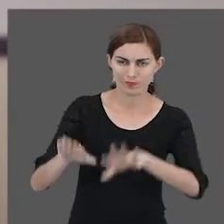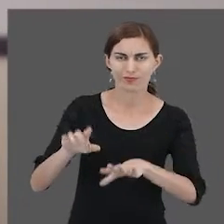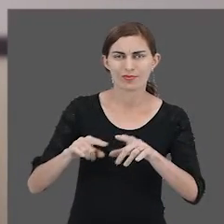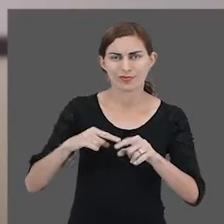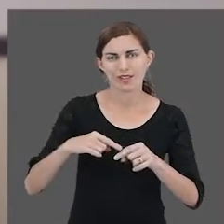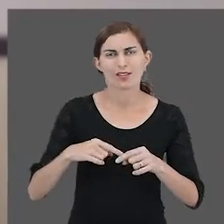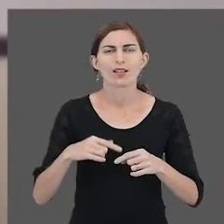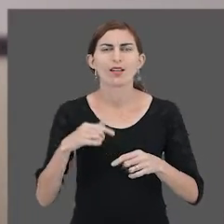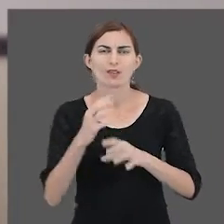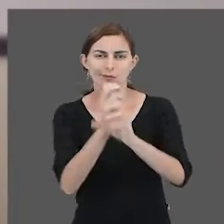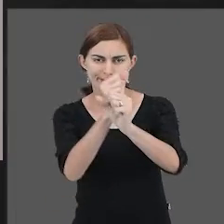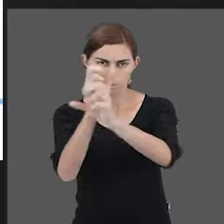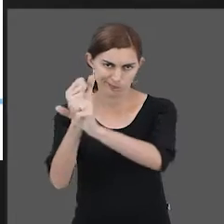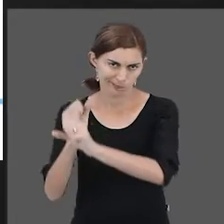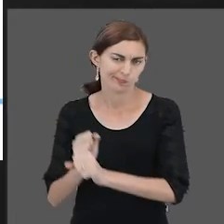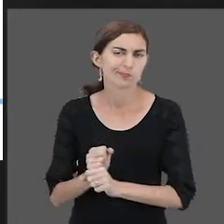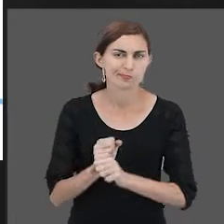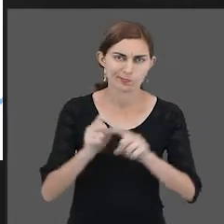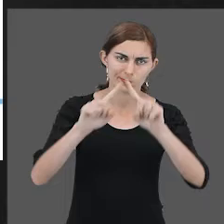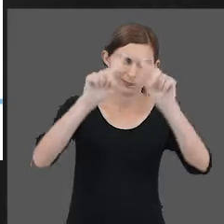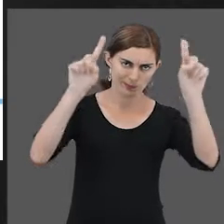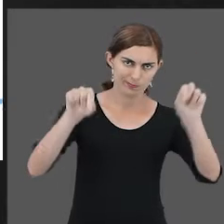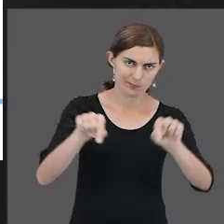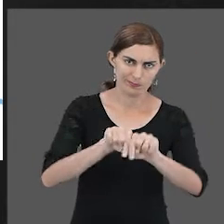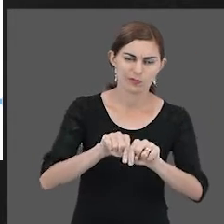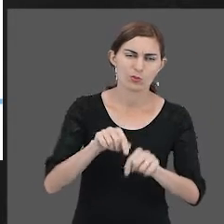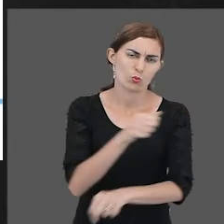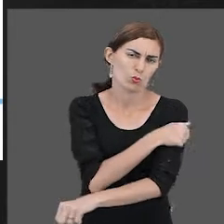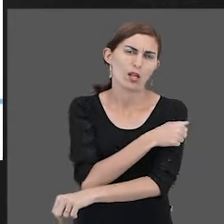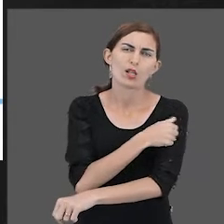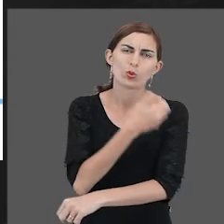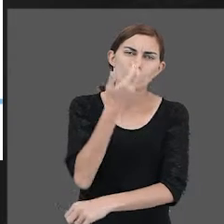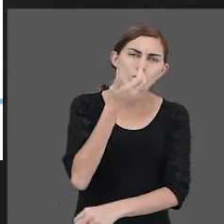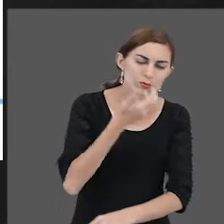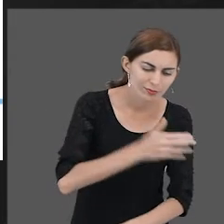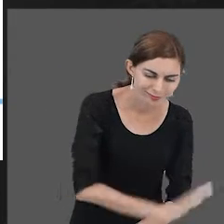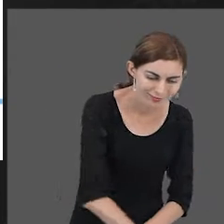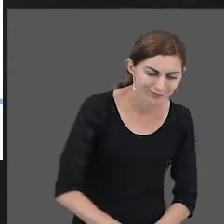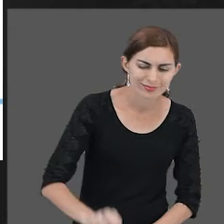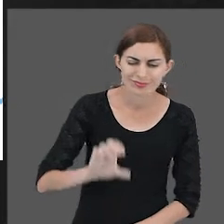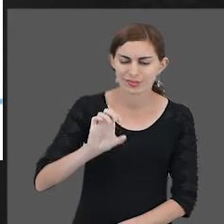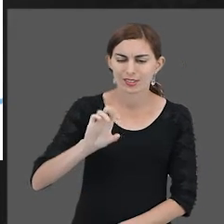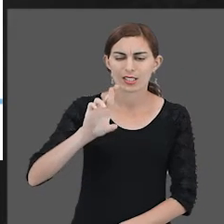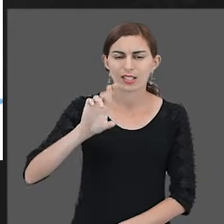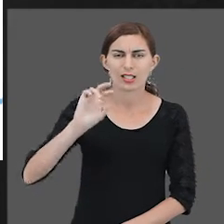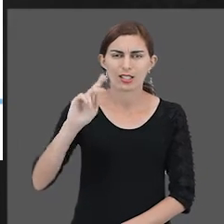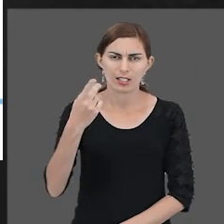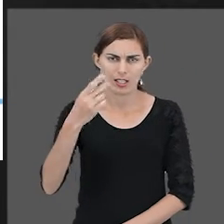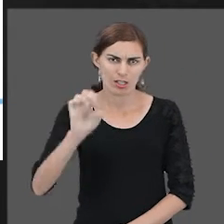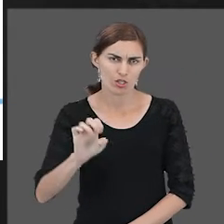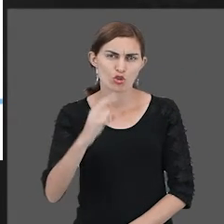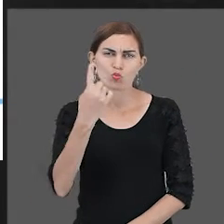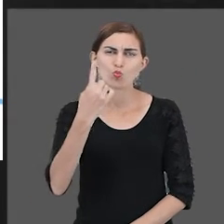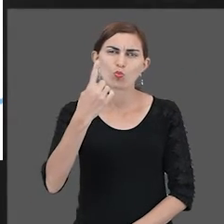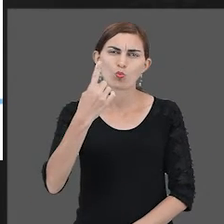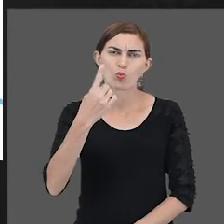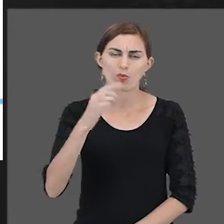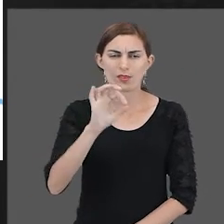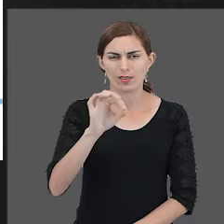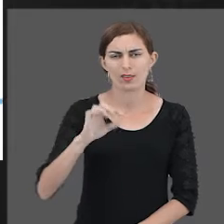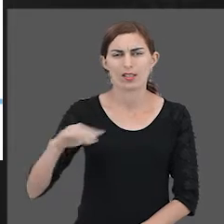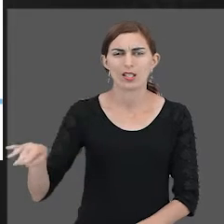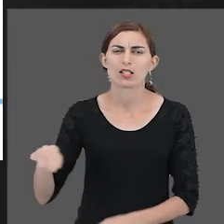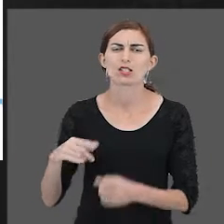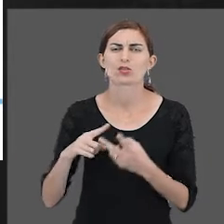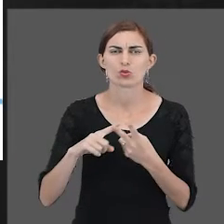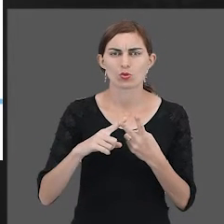um fator de ponderação. Então, um aluno da creche pública em tempo integral, ele vai receber 1/3.